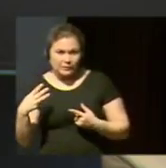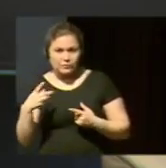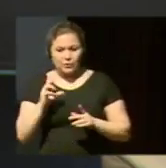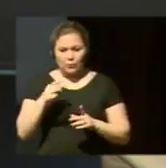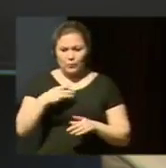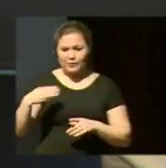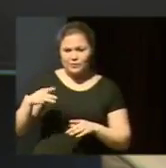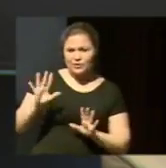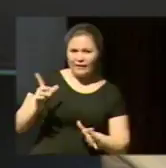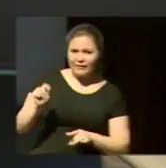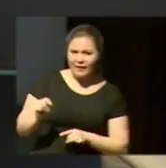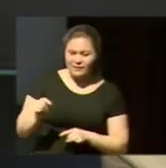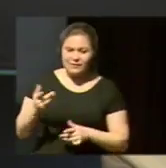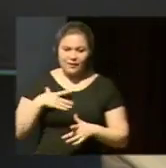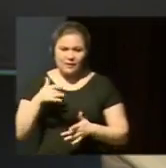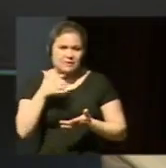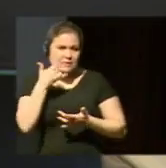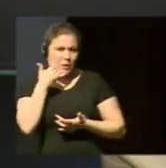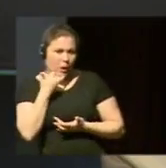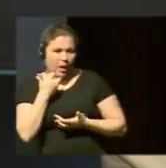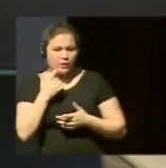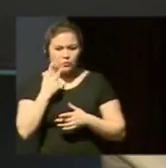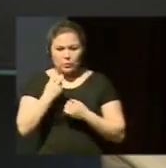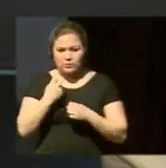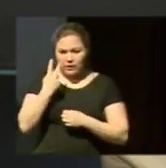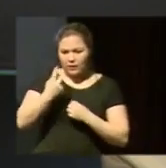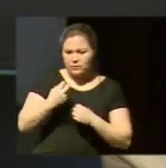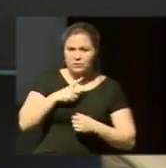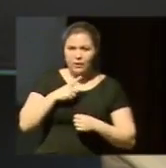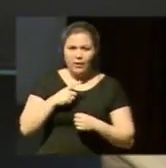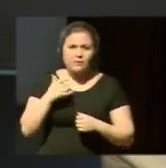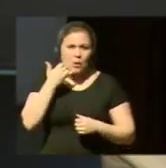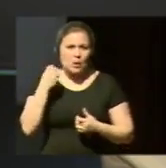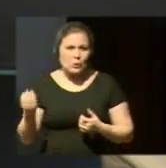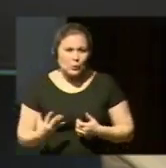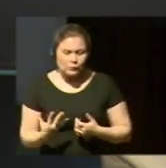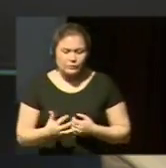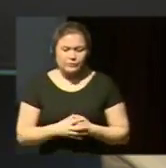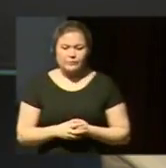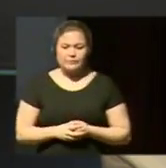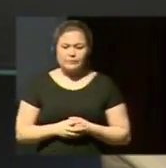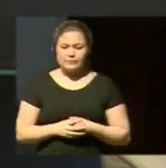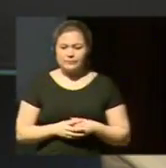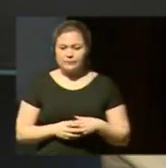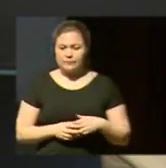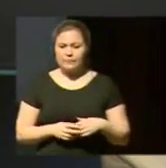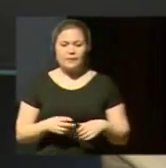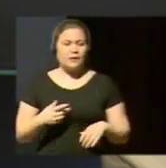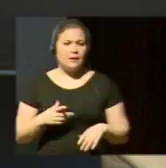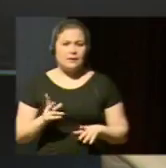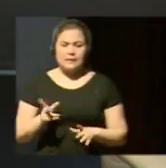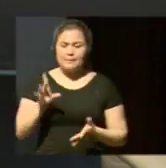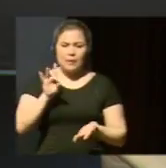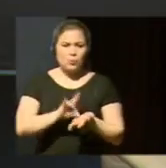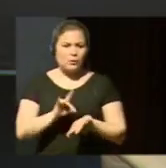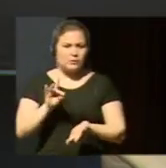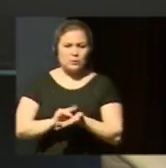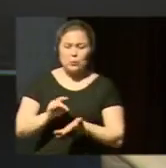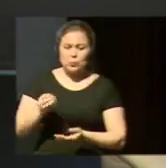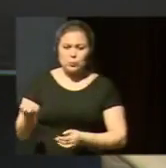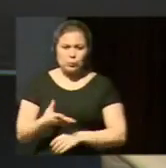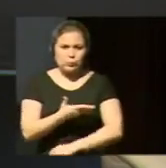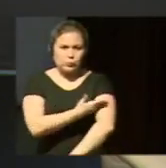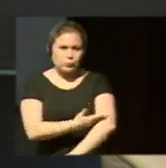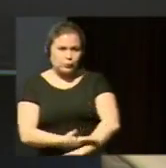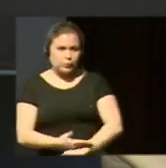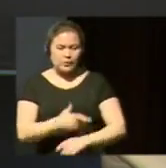10. Temos celulares e cada 2 anos tem um celular novo. E sempre uma atualização, um novo